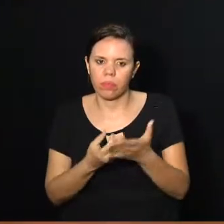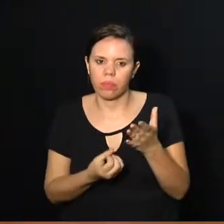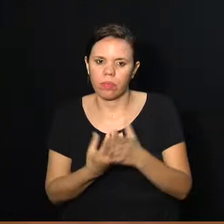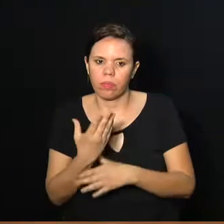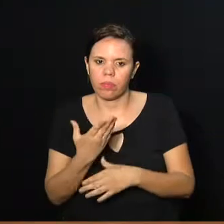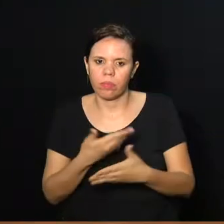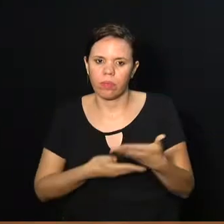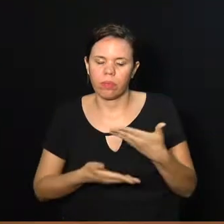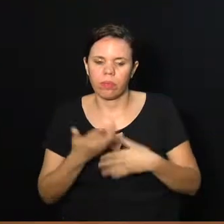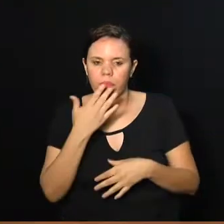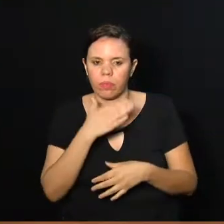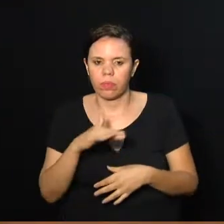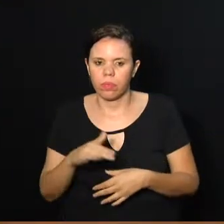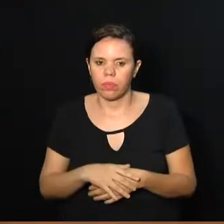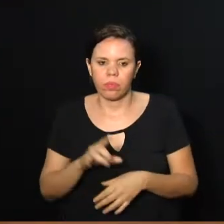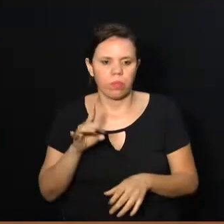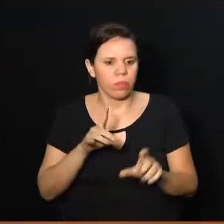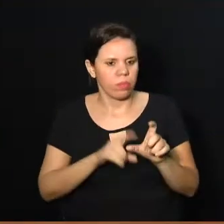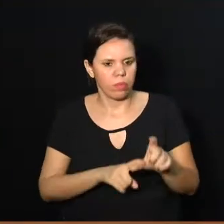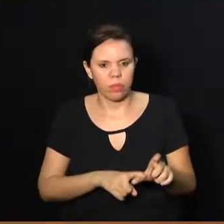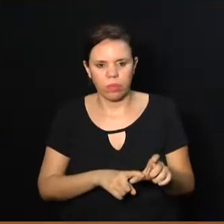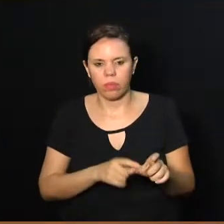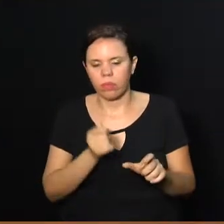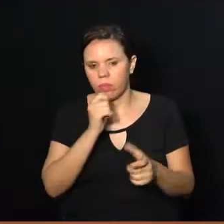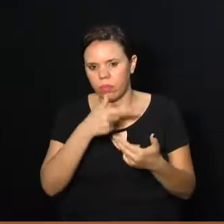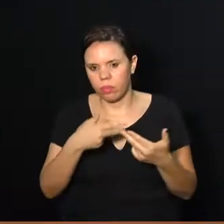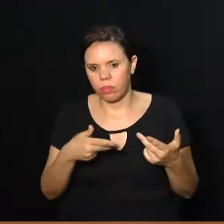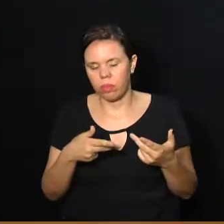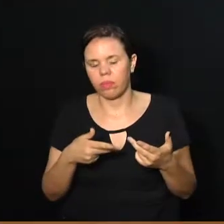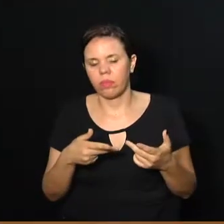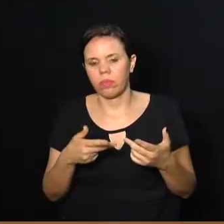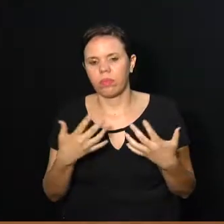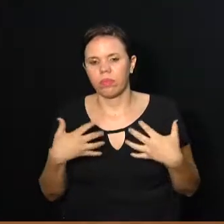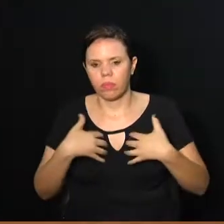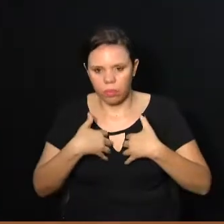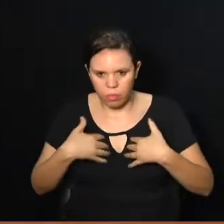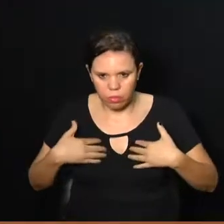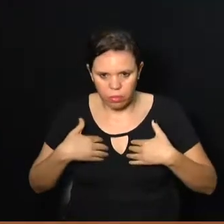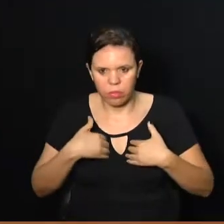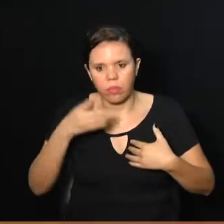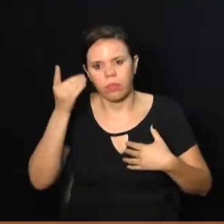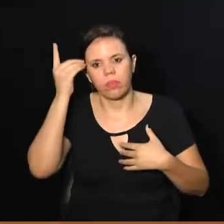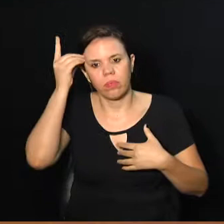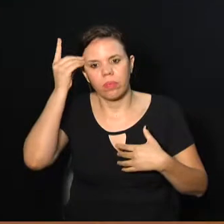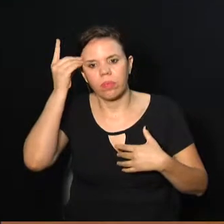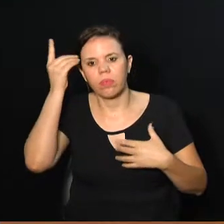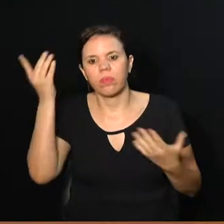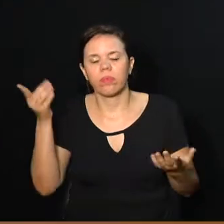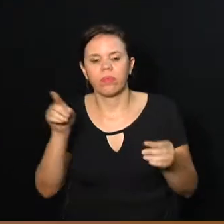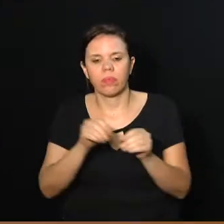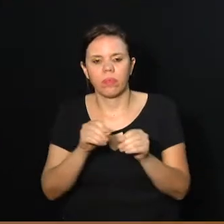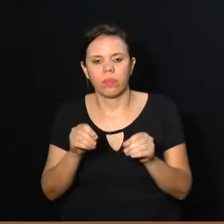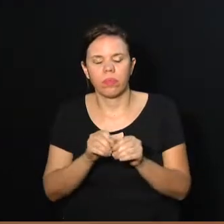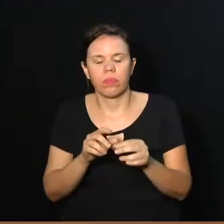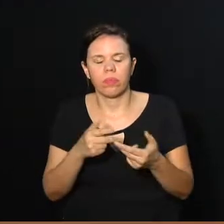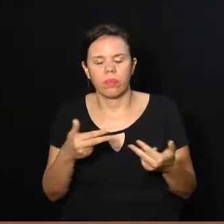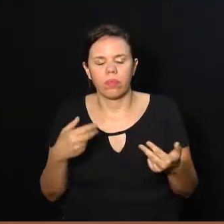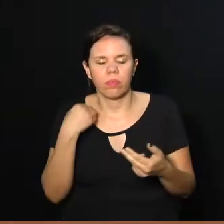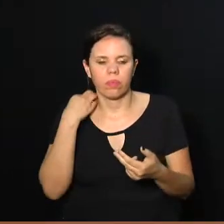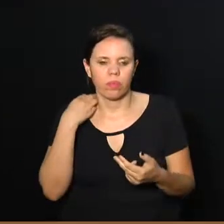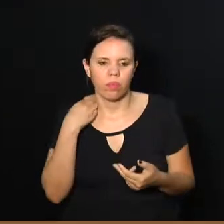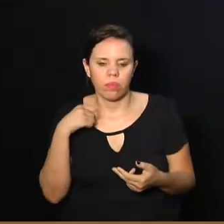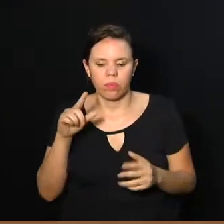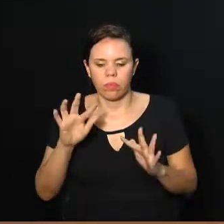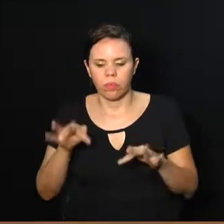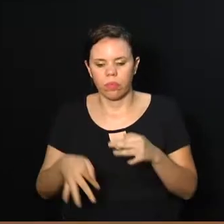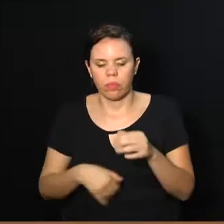envolvam criança, não só o dependente químico, mas o autista, o síndrome de Down, o esquizofrênico. E lembrando que no final desse